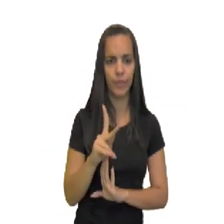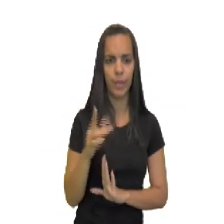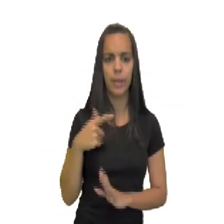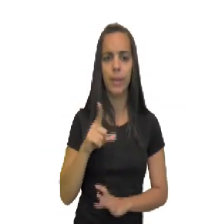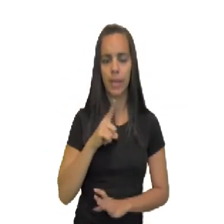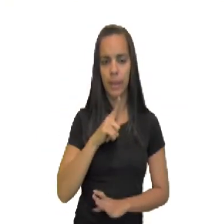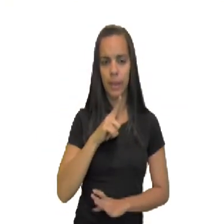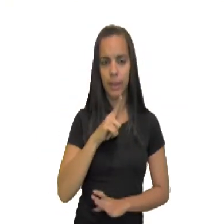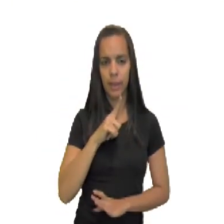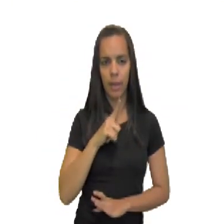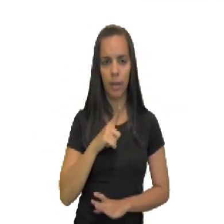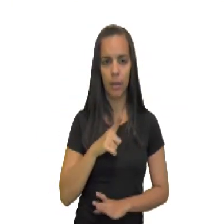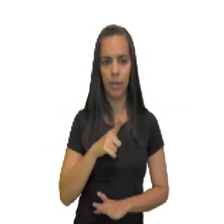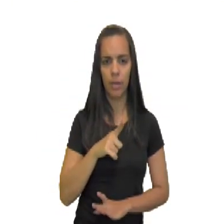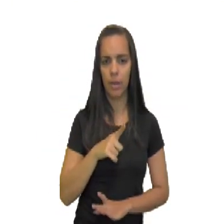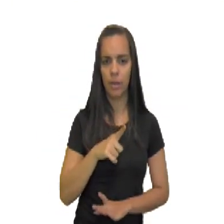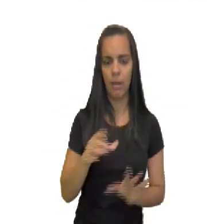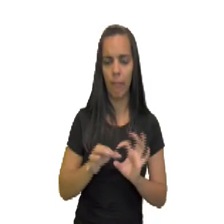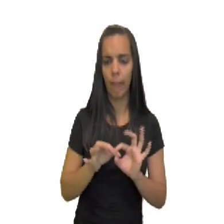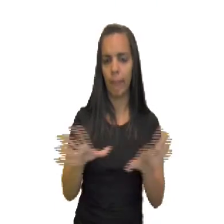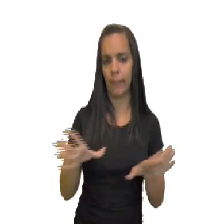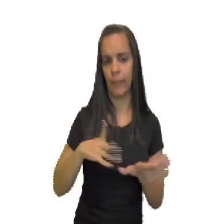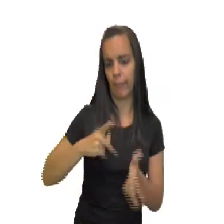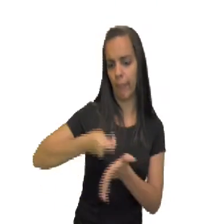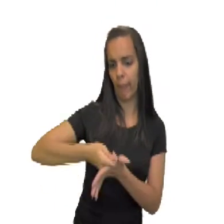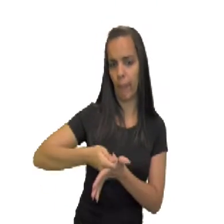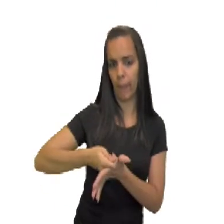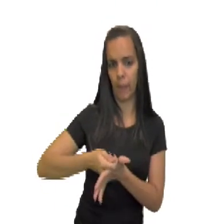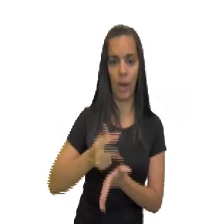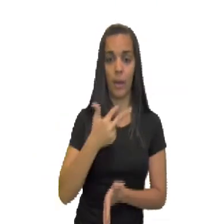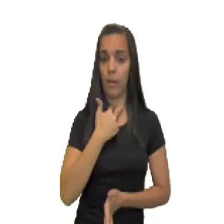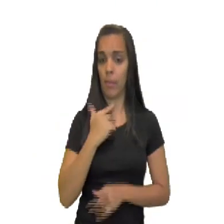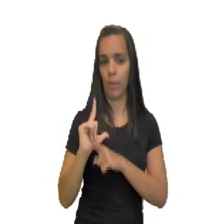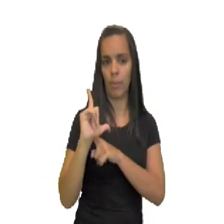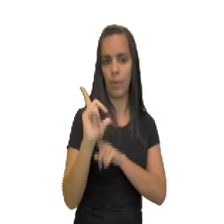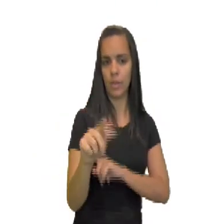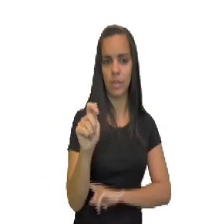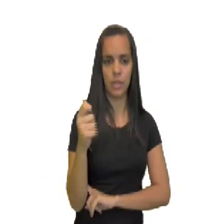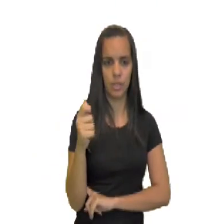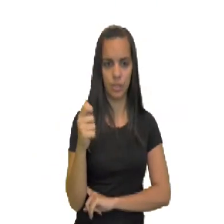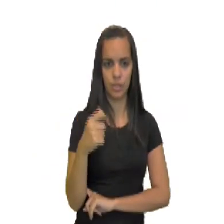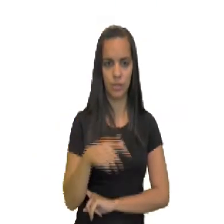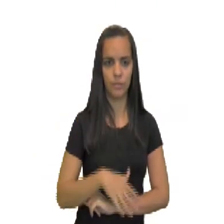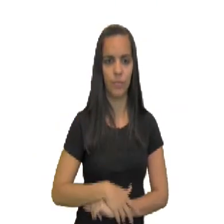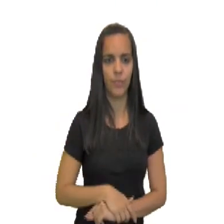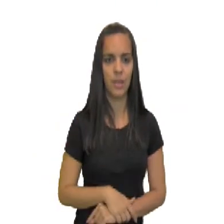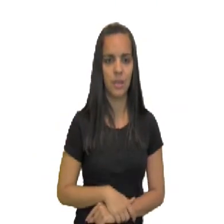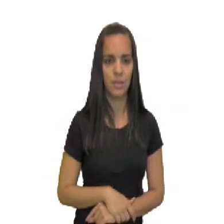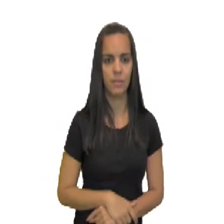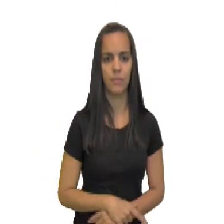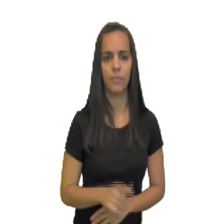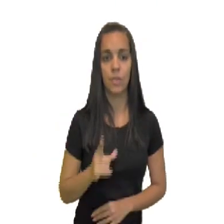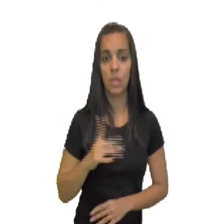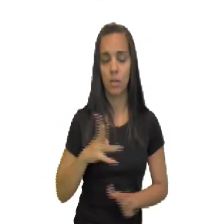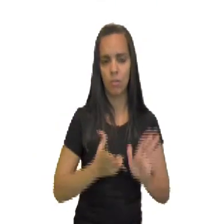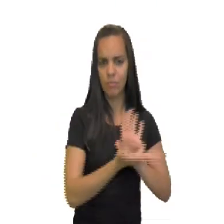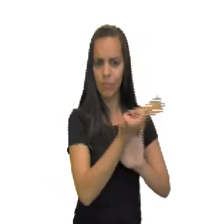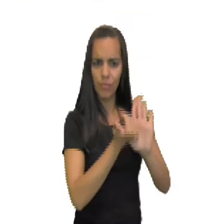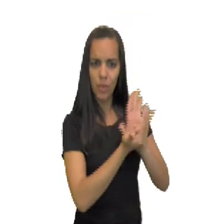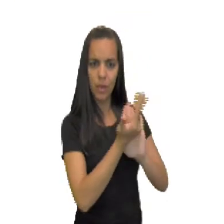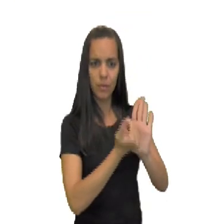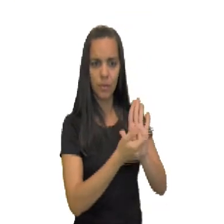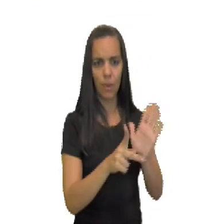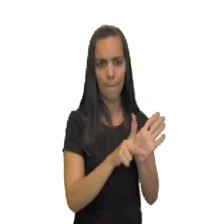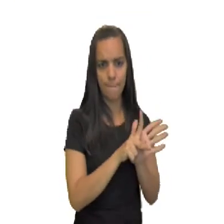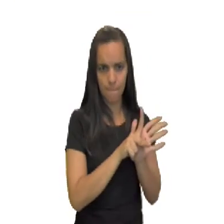prioridade na compra, não pode ser vendido, esse quadro não pode sair da Argentina. Eles valorizam as artes, né? E